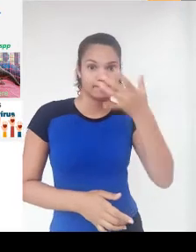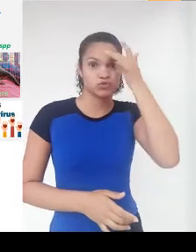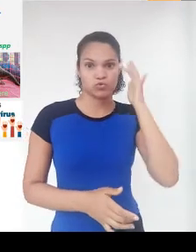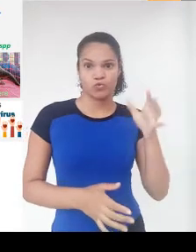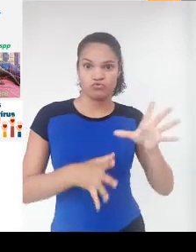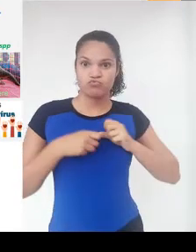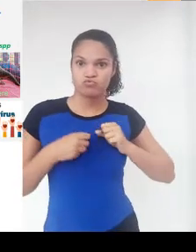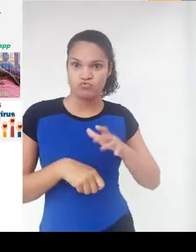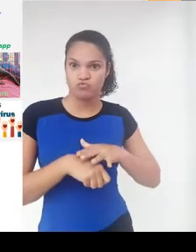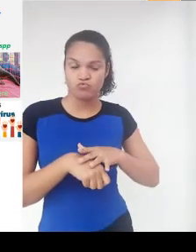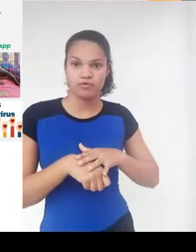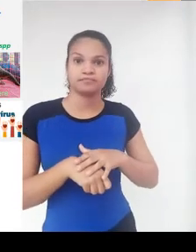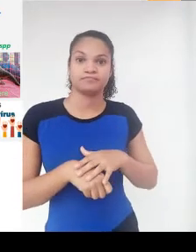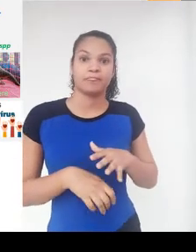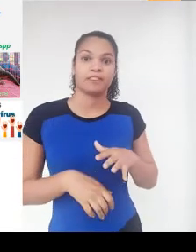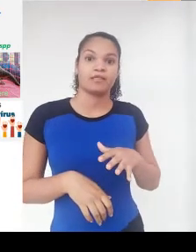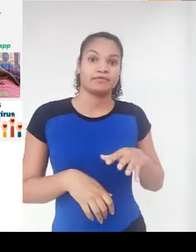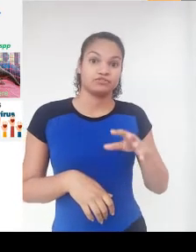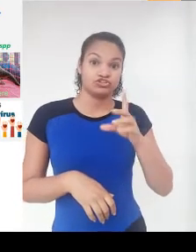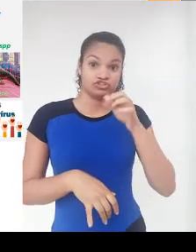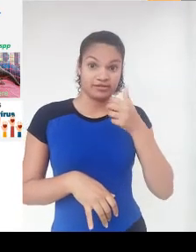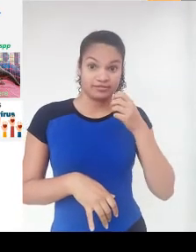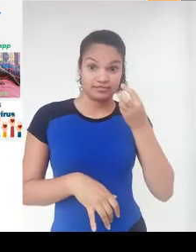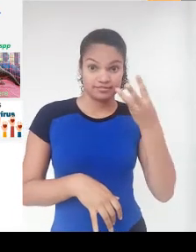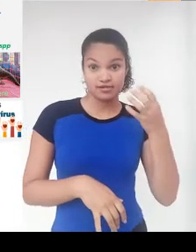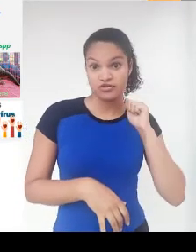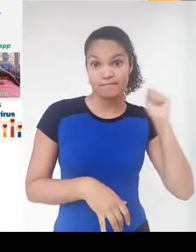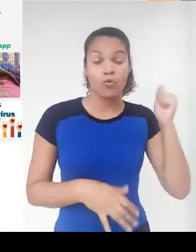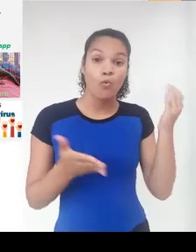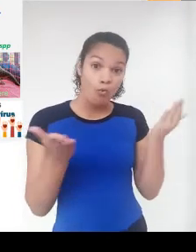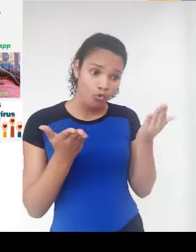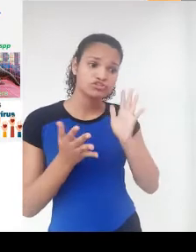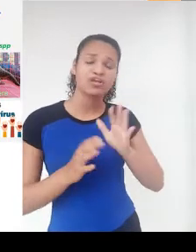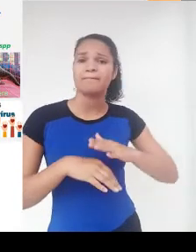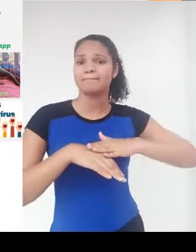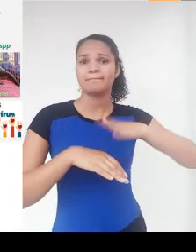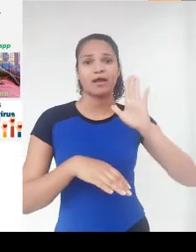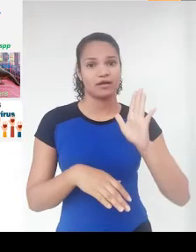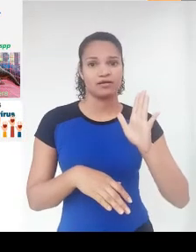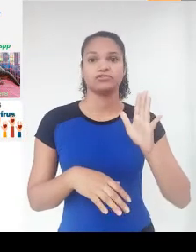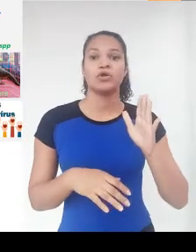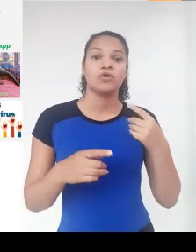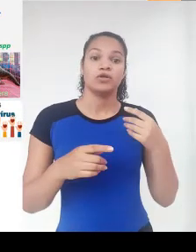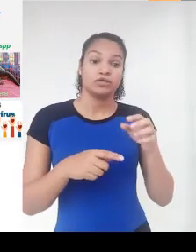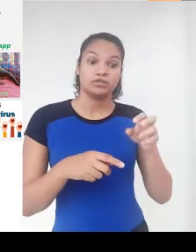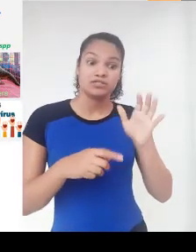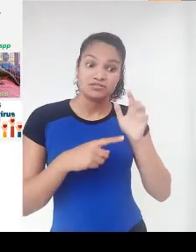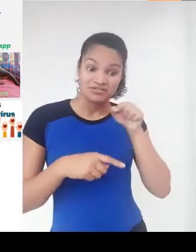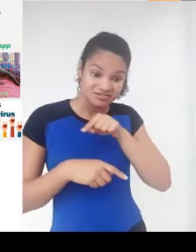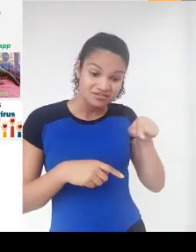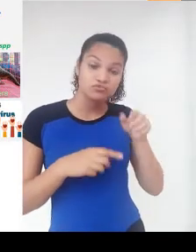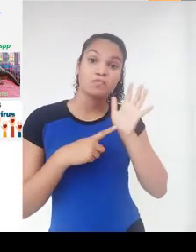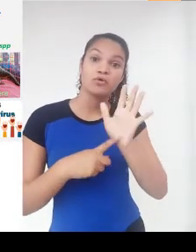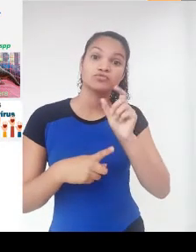nós devemos ter um número muito maior do que esse. Então, mostra a subida, a escalada do número de